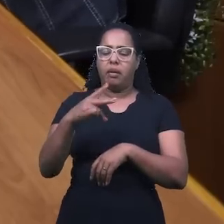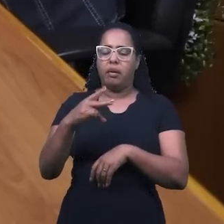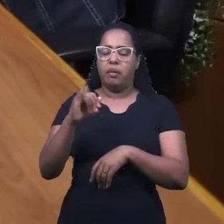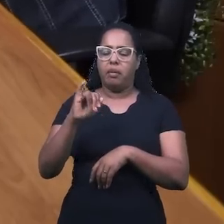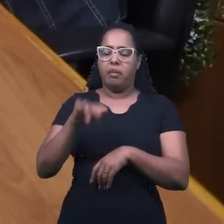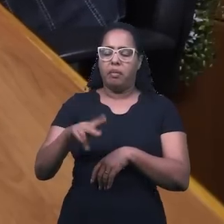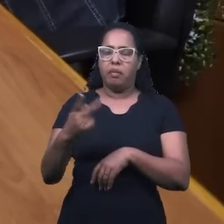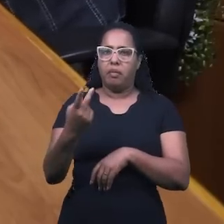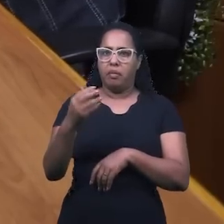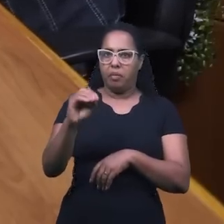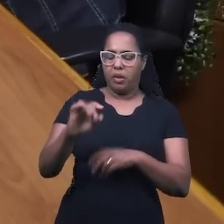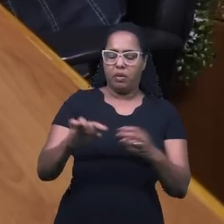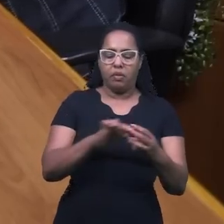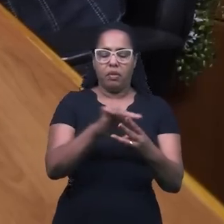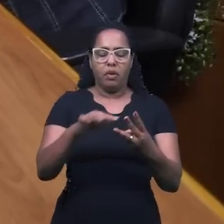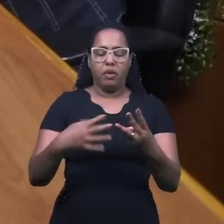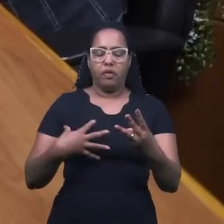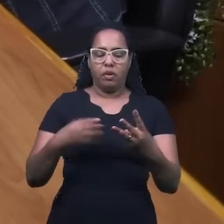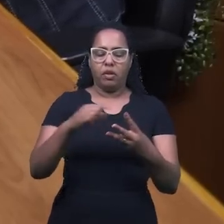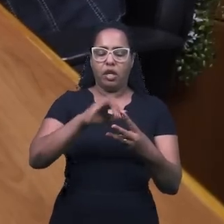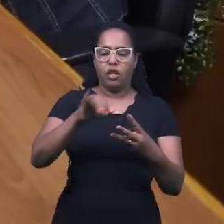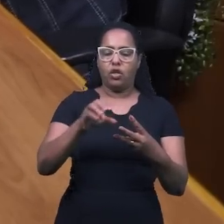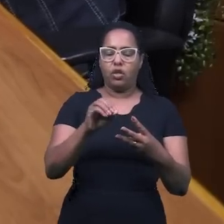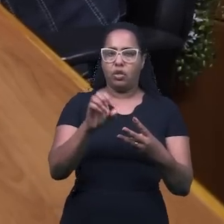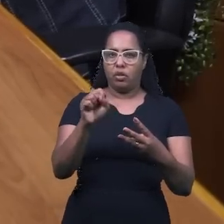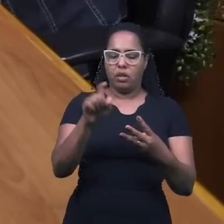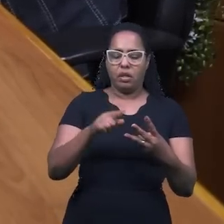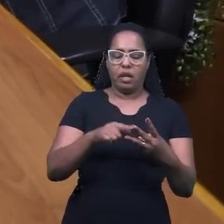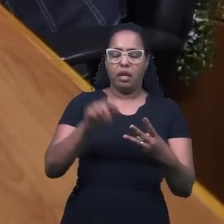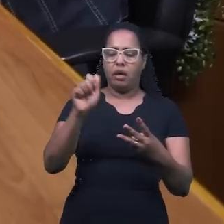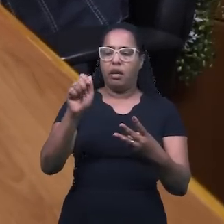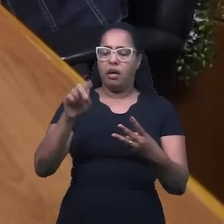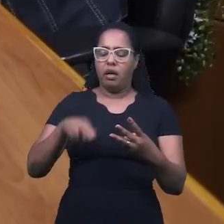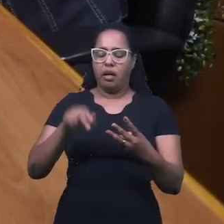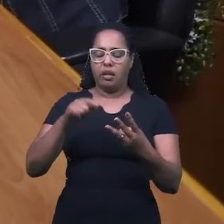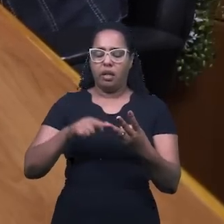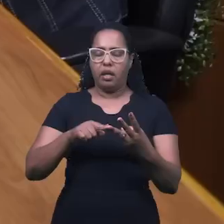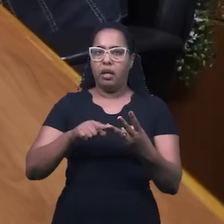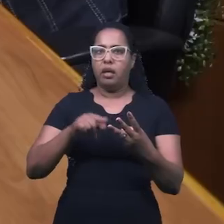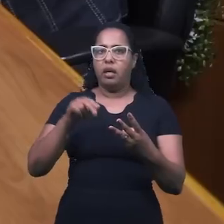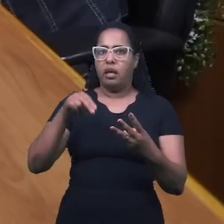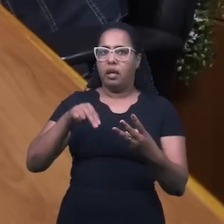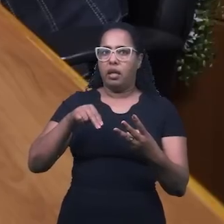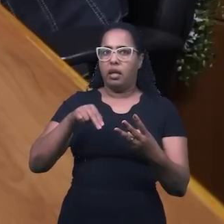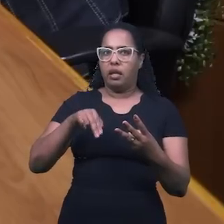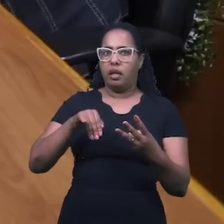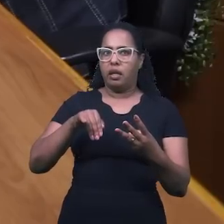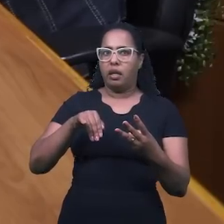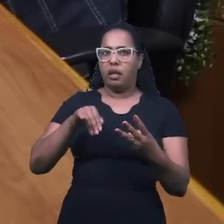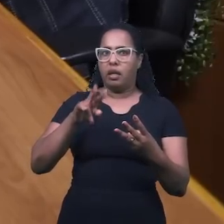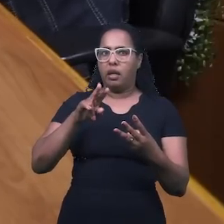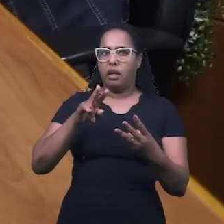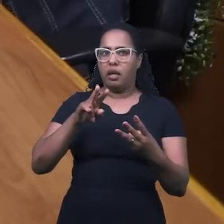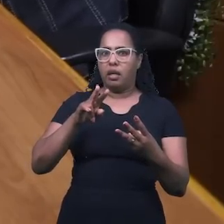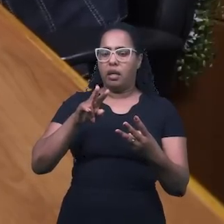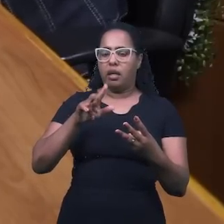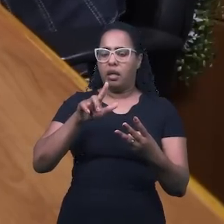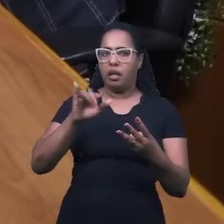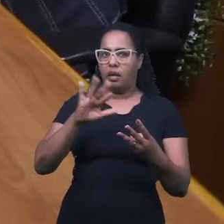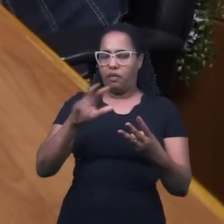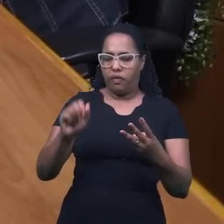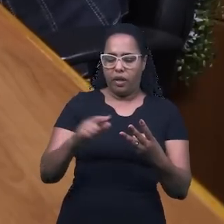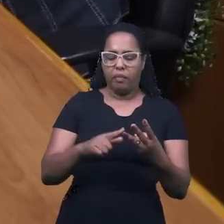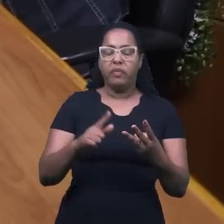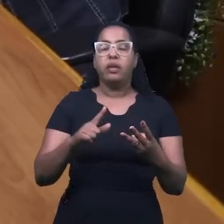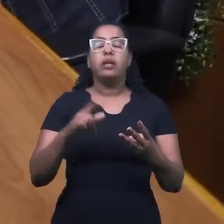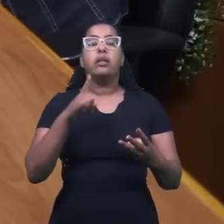no qual todos os 3 eu conheço. O José, a Ana, a Nívia, né? Tenho os meus genros, Rafael